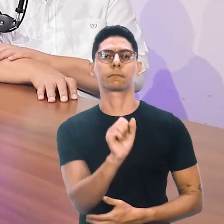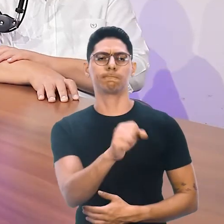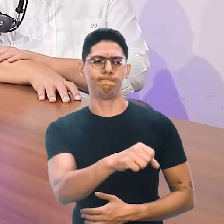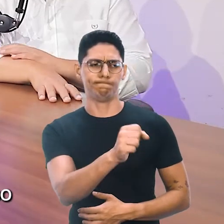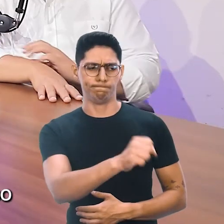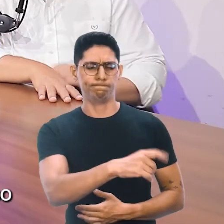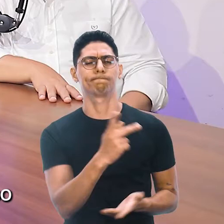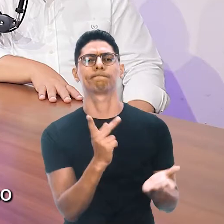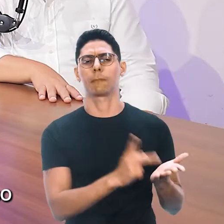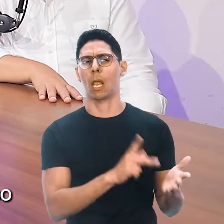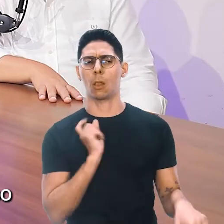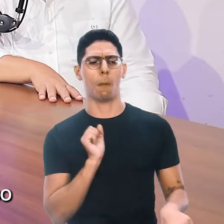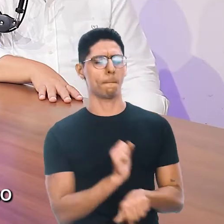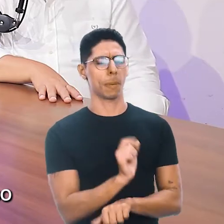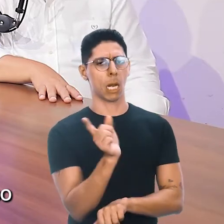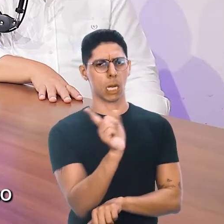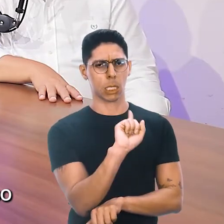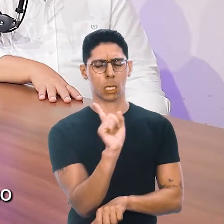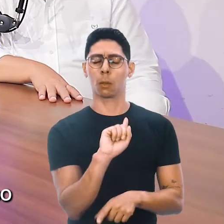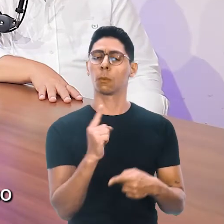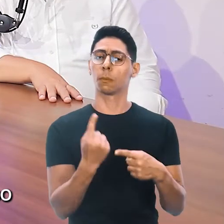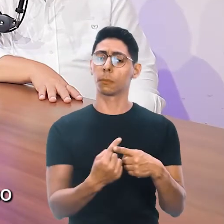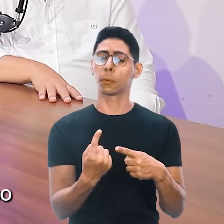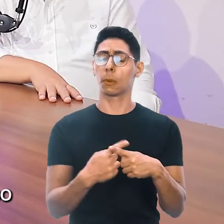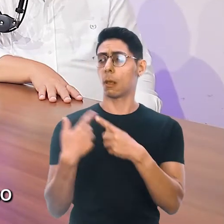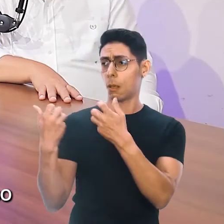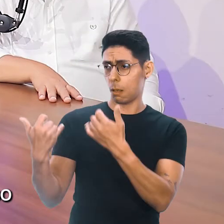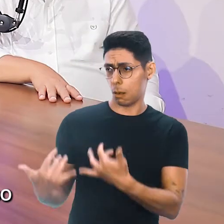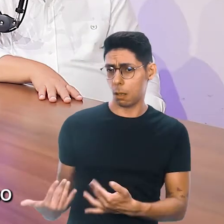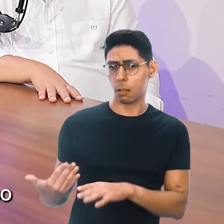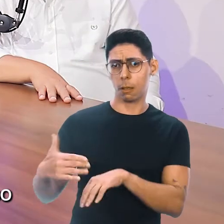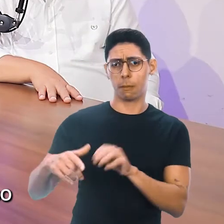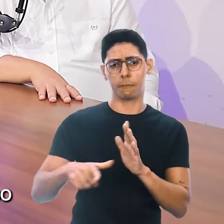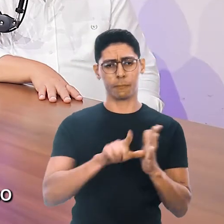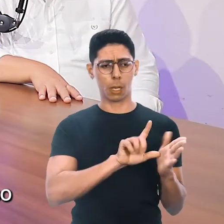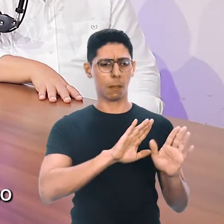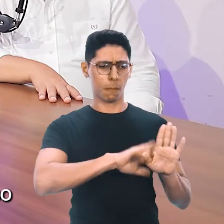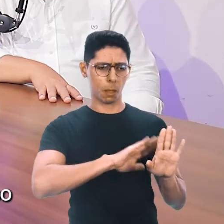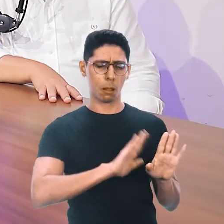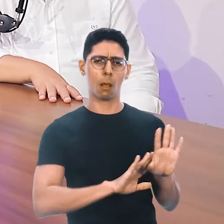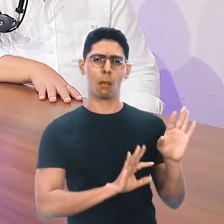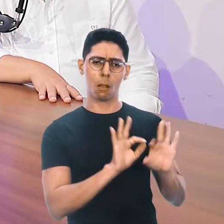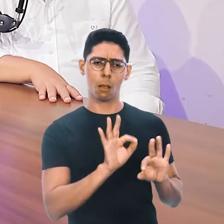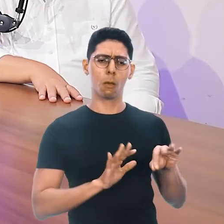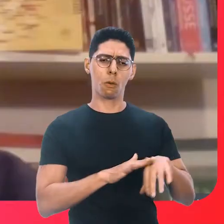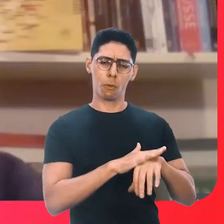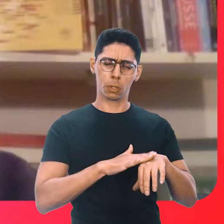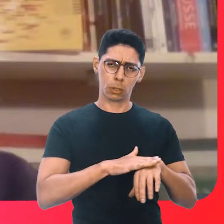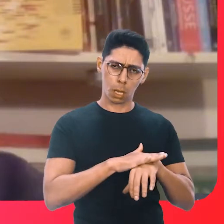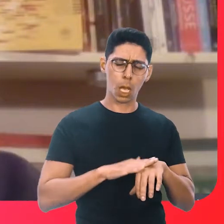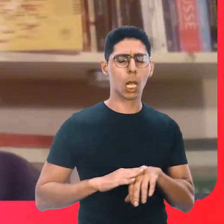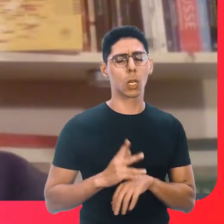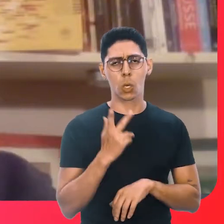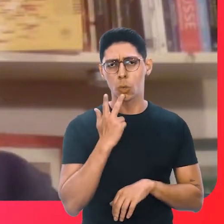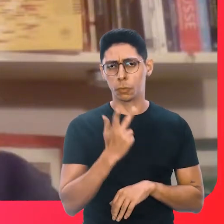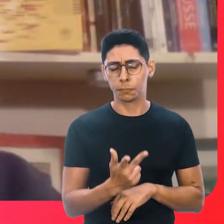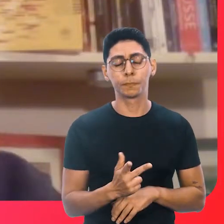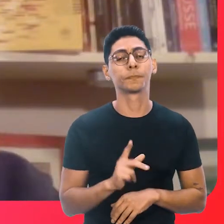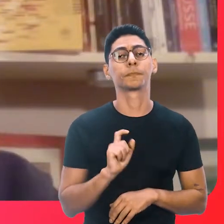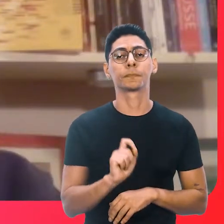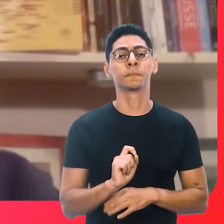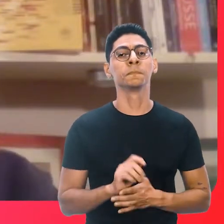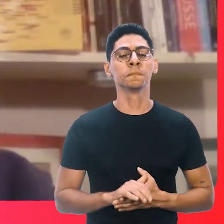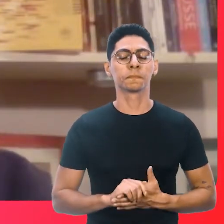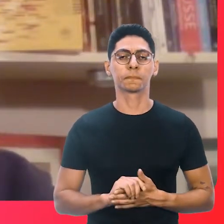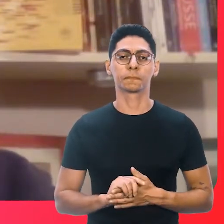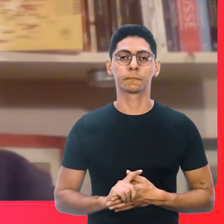mais. E como eu te falei, Antônio, estava conversando aqui com você, contando para você, para os nossos ouvintes, eu aí, depois